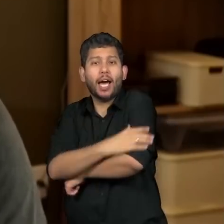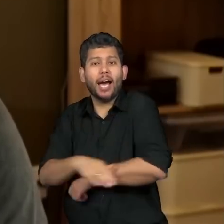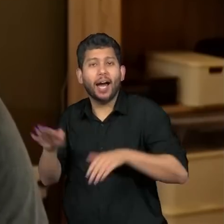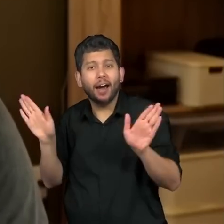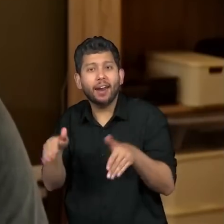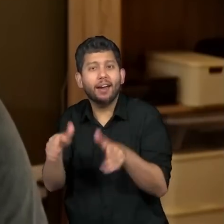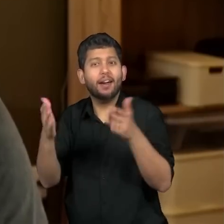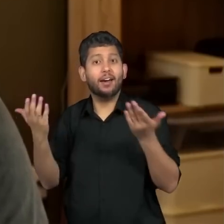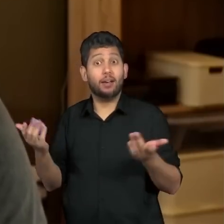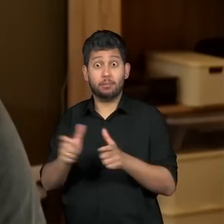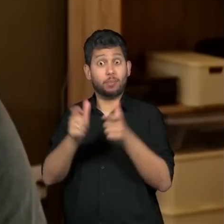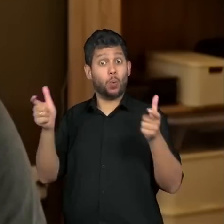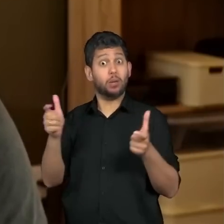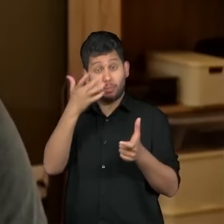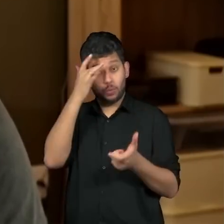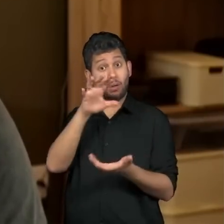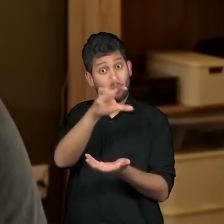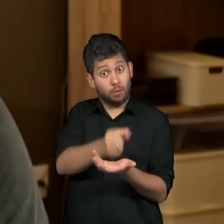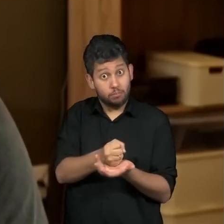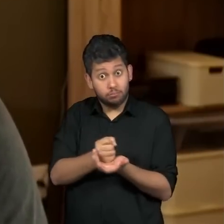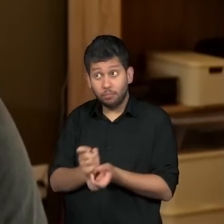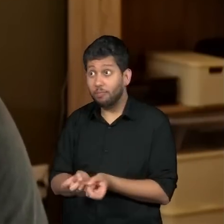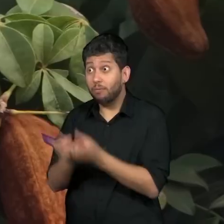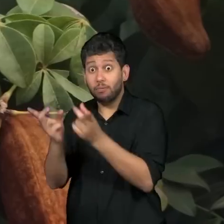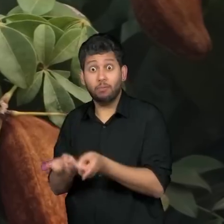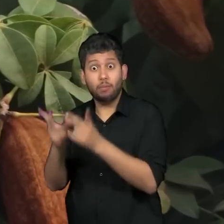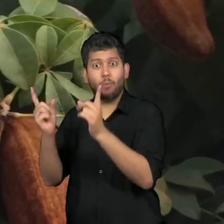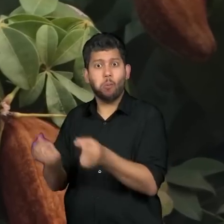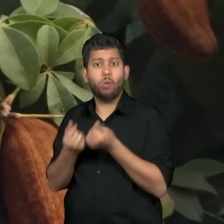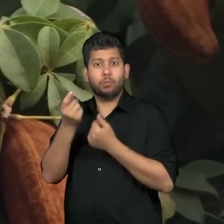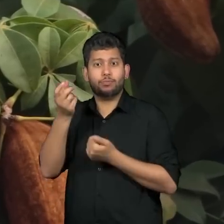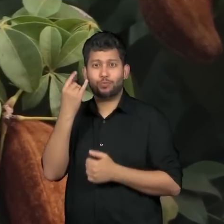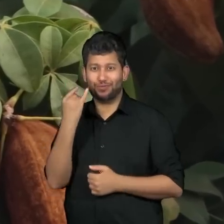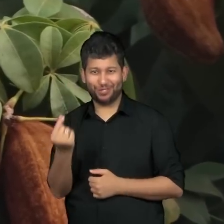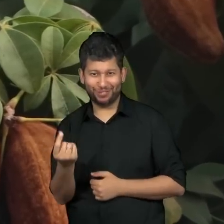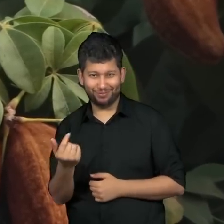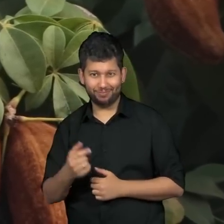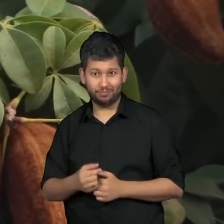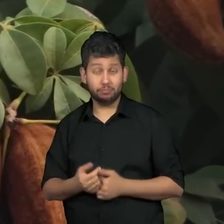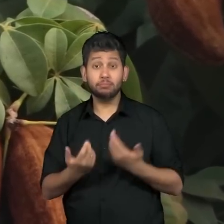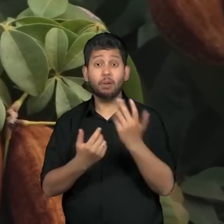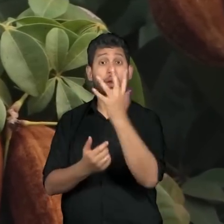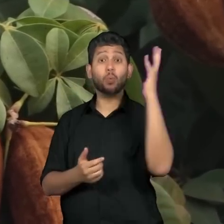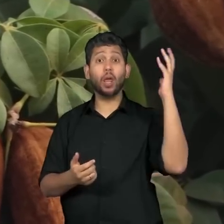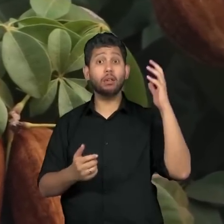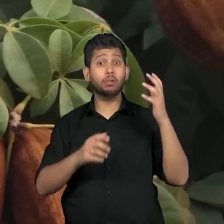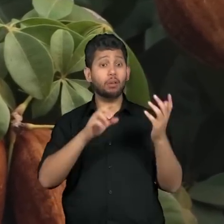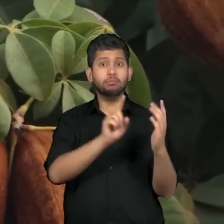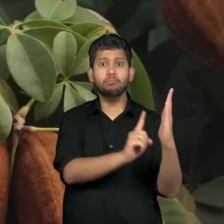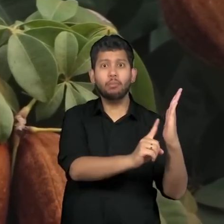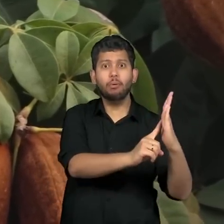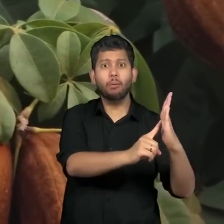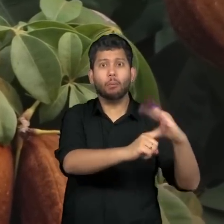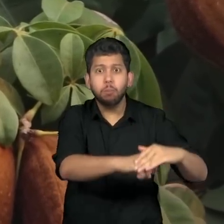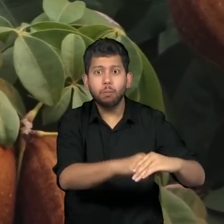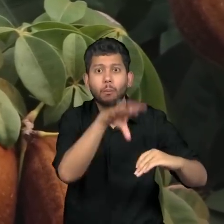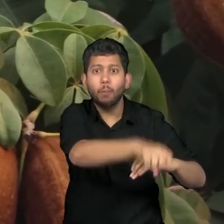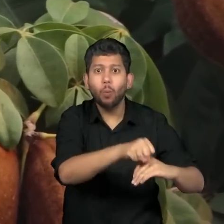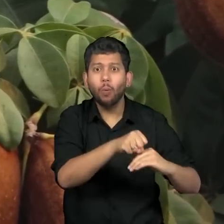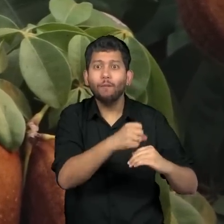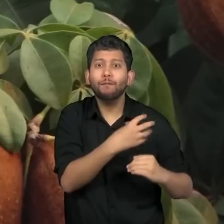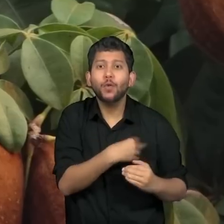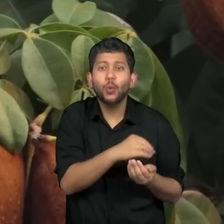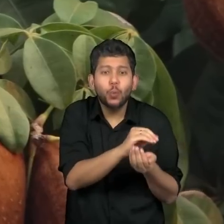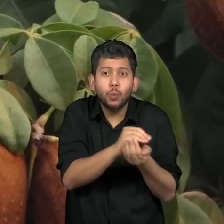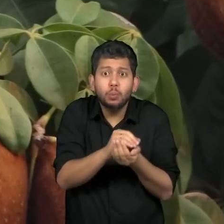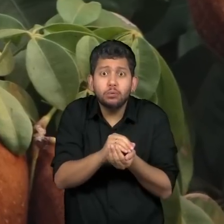essas aves canoras. O tráfico é muito forte nessas aves. As pessoas vão na natureza e capturam essas aves e seus filhotes